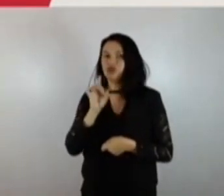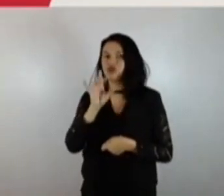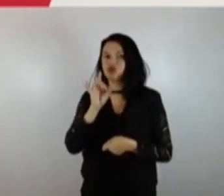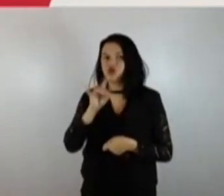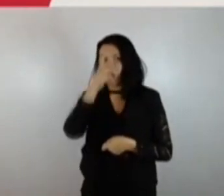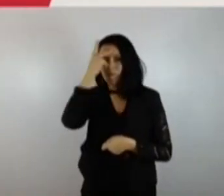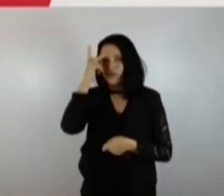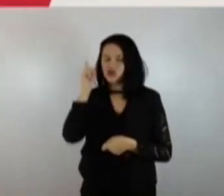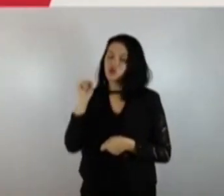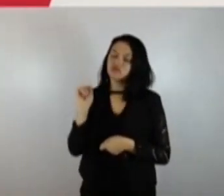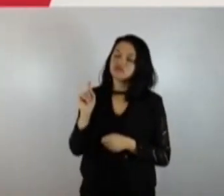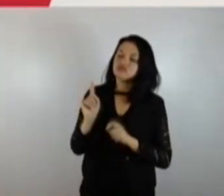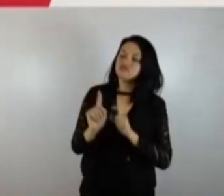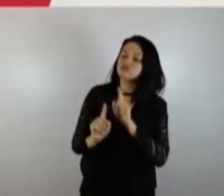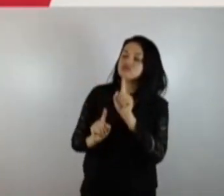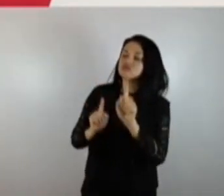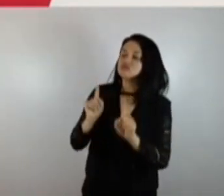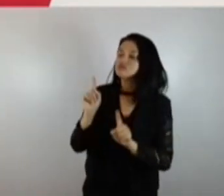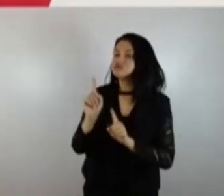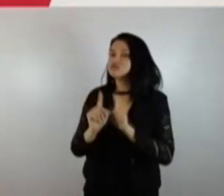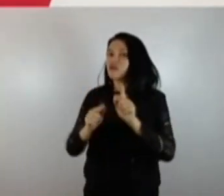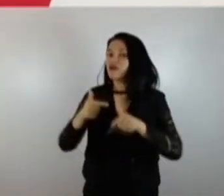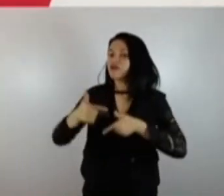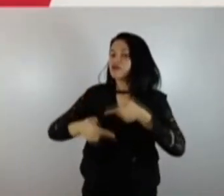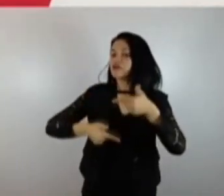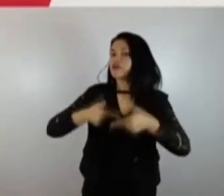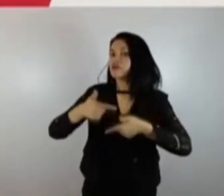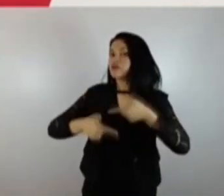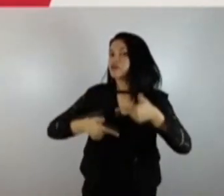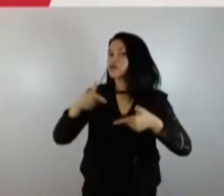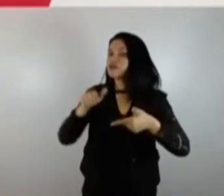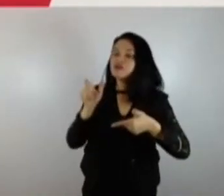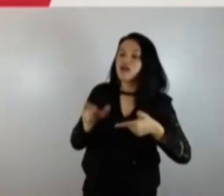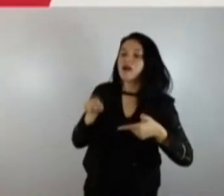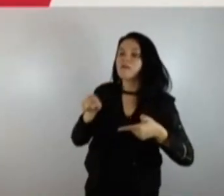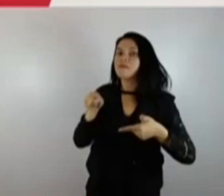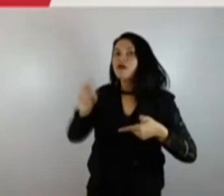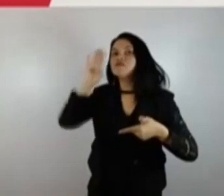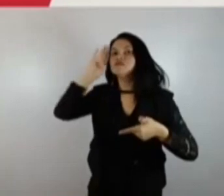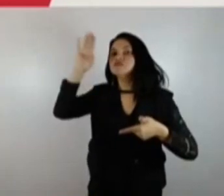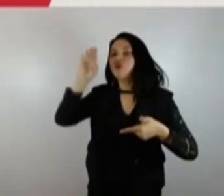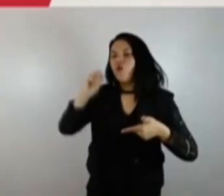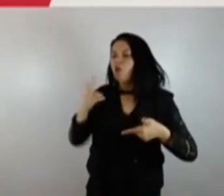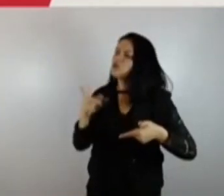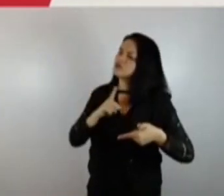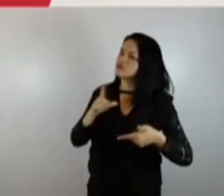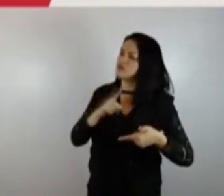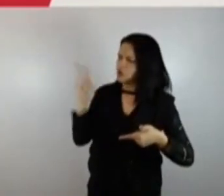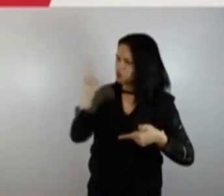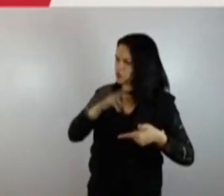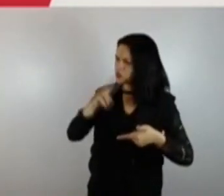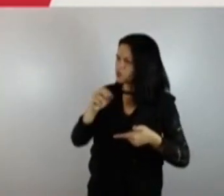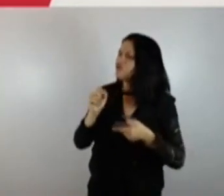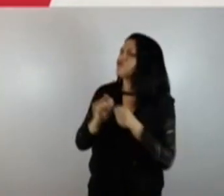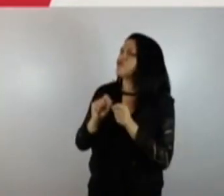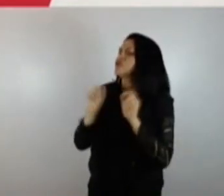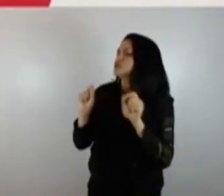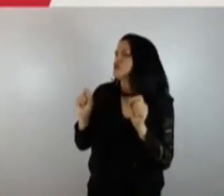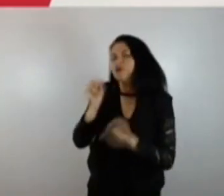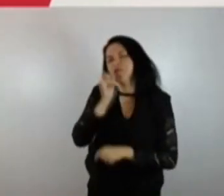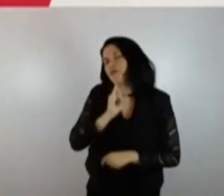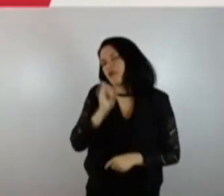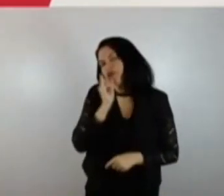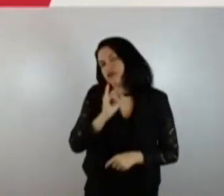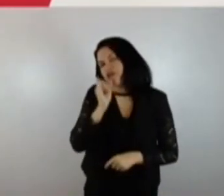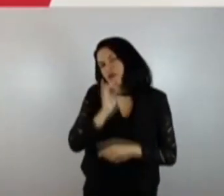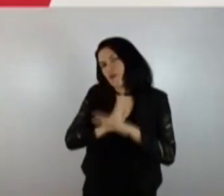circulem pessoas que trabalhem em atividades essenciais ou que tenha alguma necessidade emergencial, por